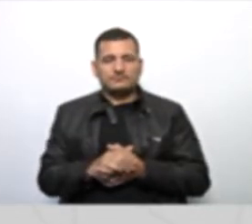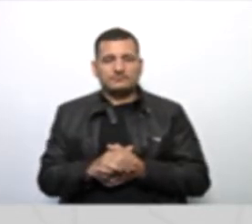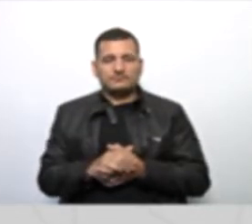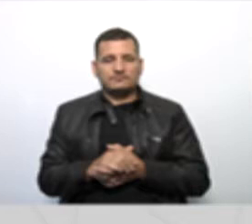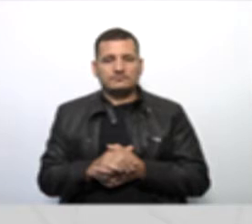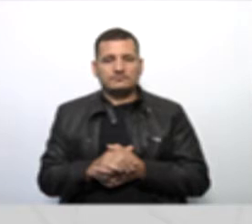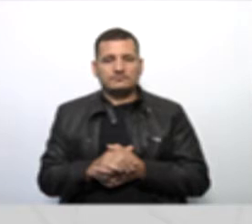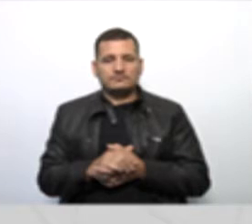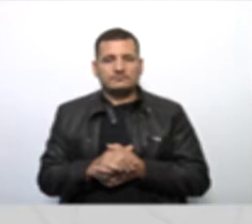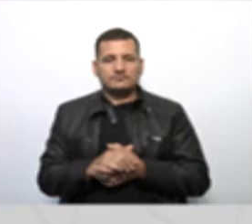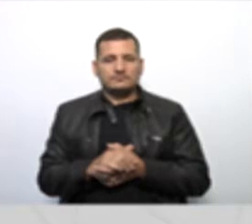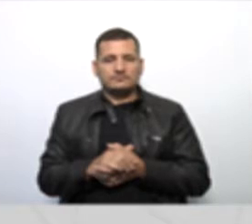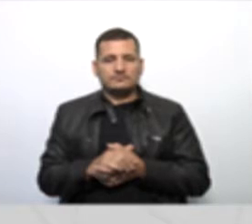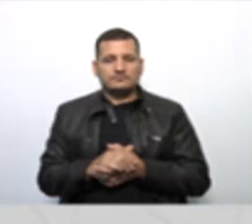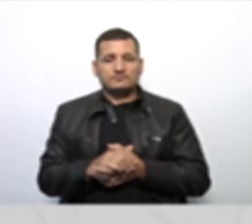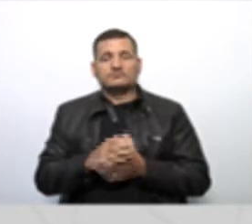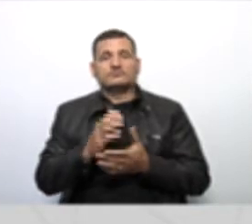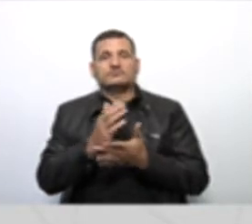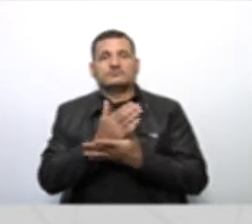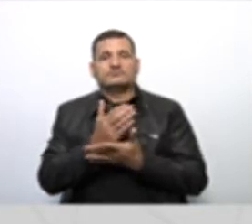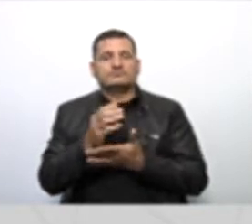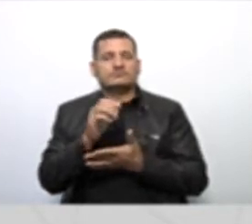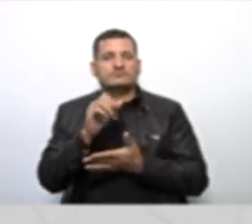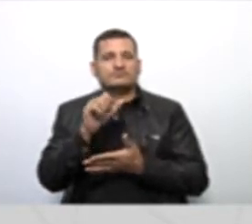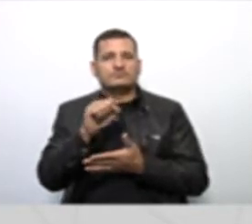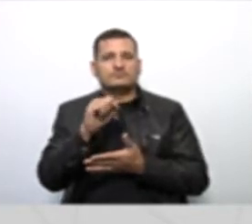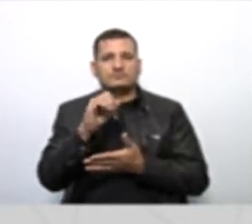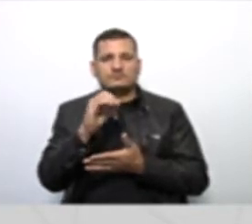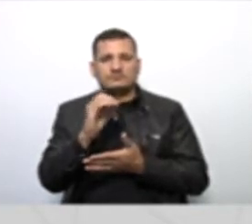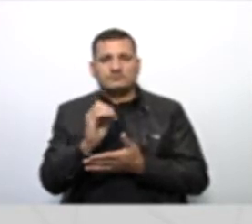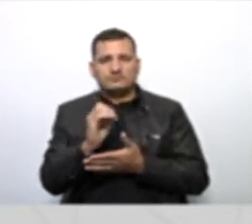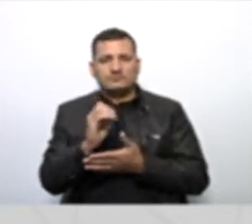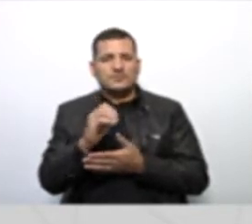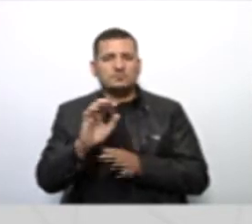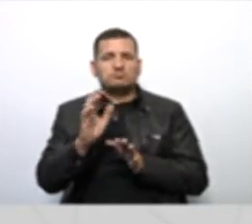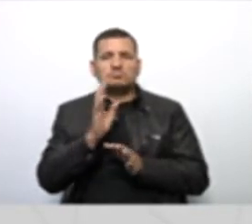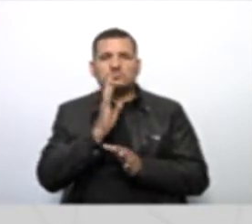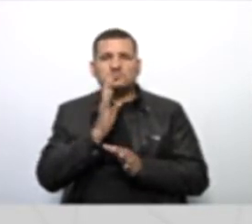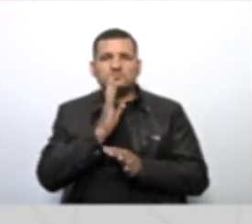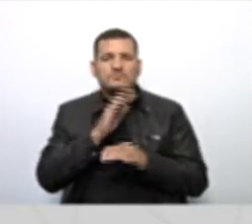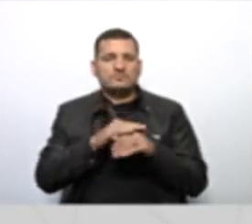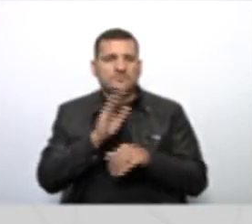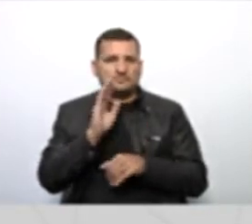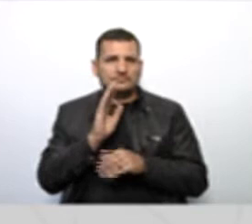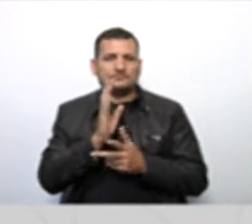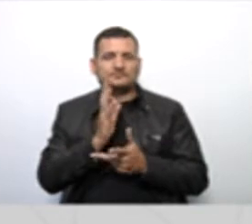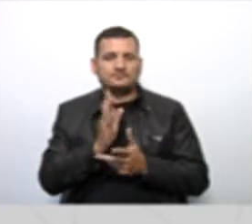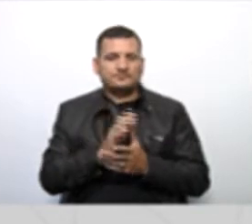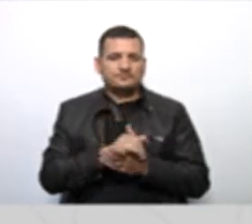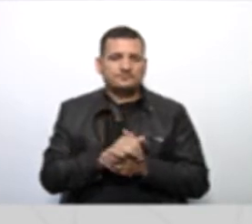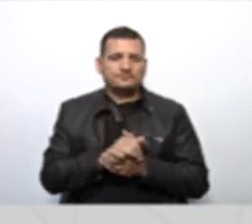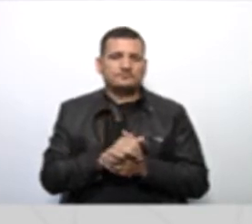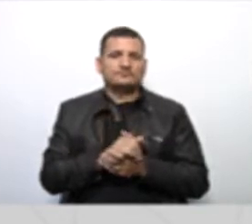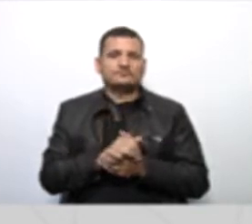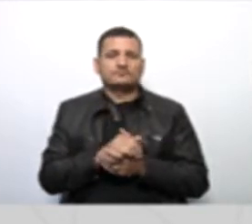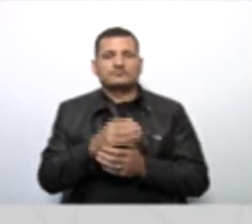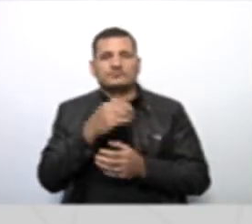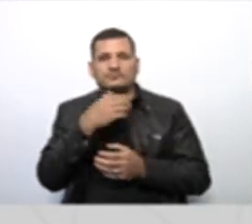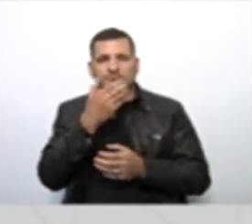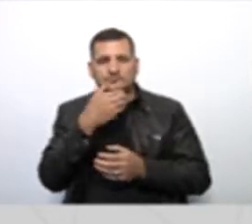E aí tá, então tem alguns sistemas operacionais móveis são mais comuns e conhecidos, que você já conhece. Então a Apple aqui,